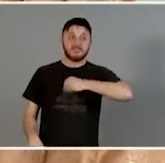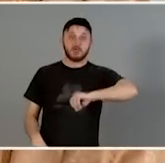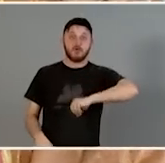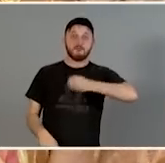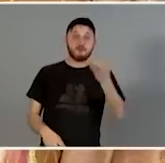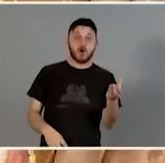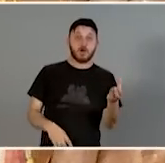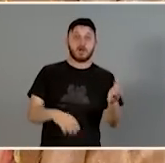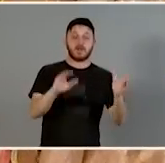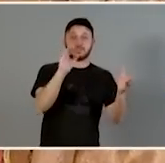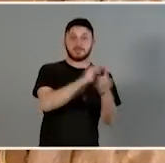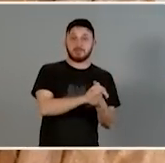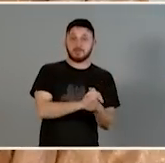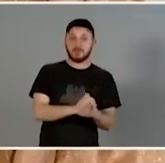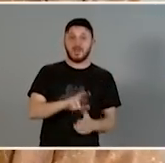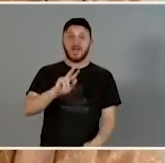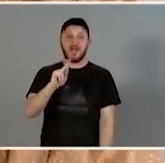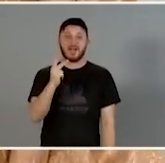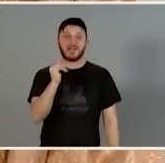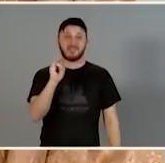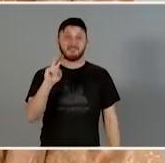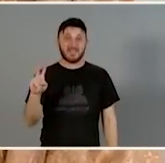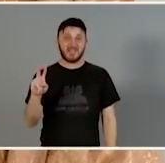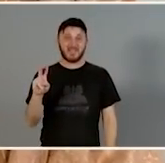Uma só vez um HIV não tem como.